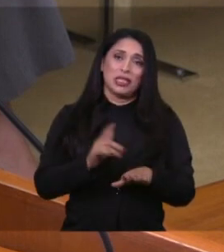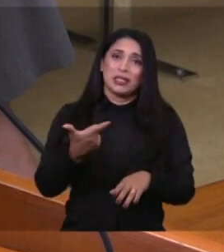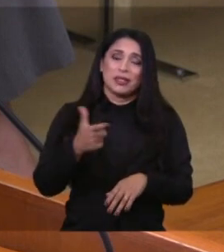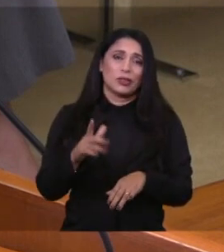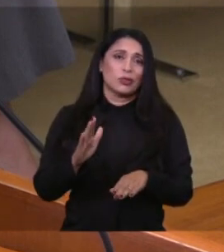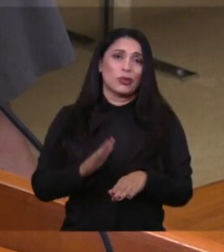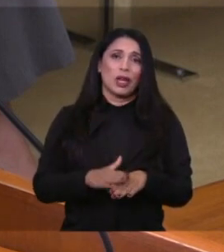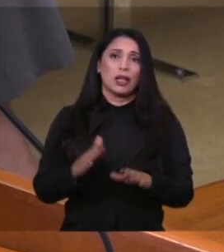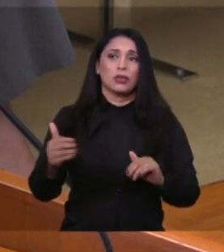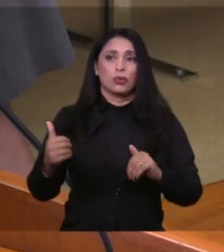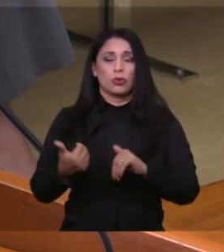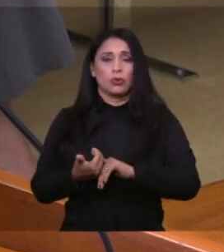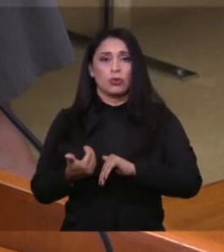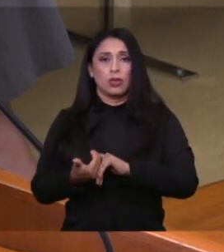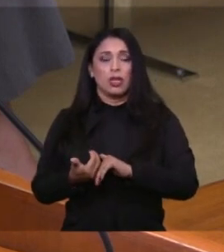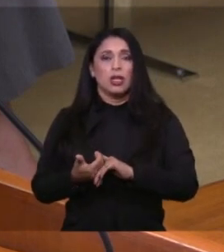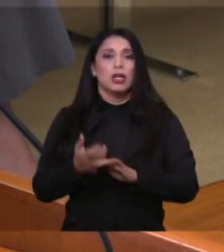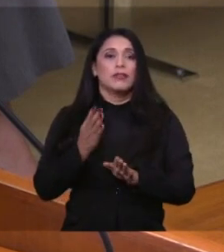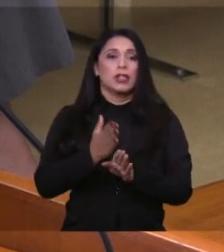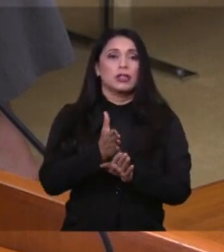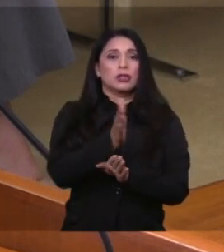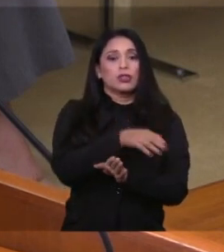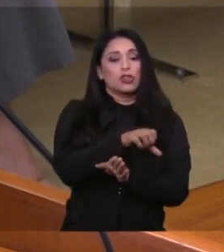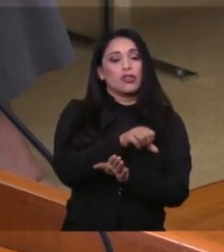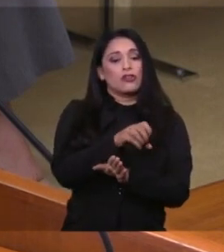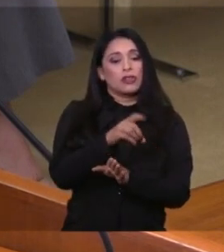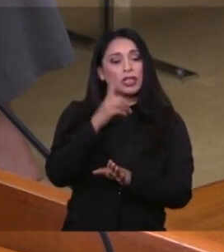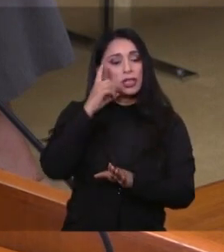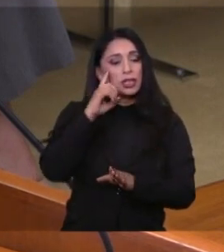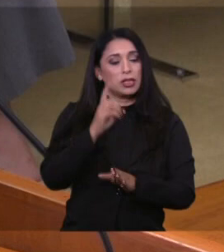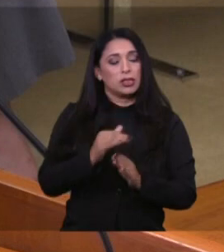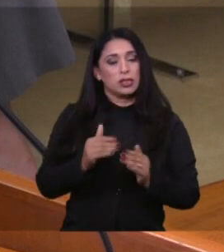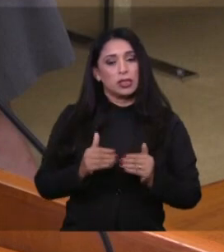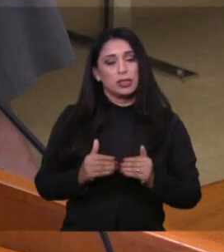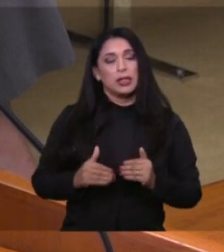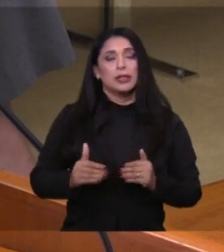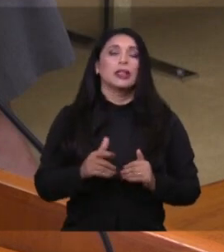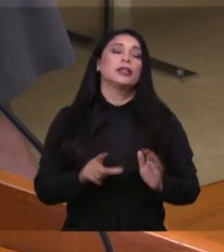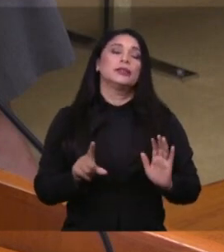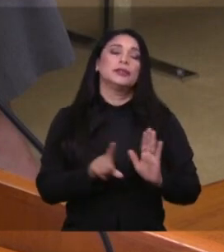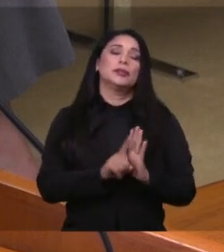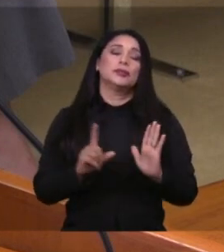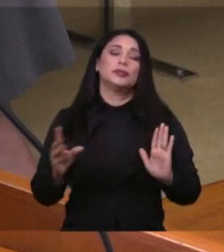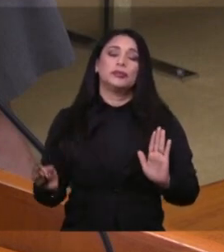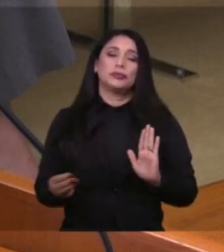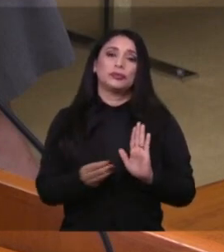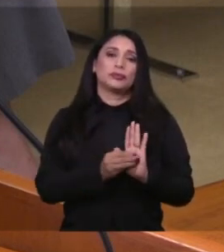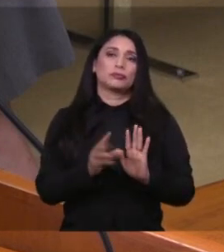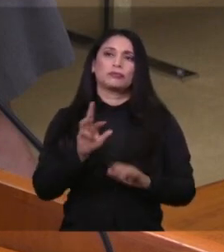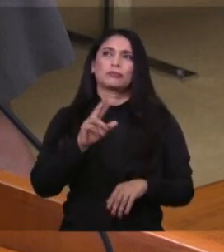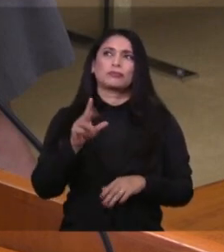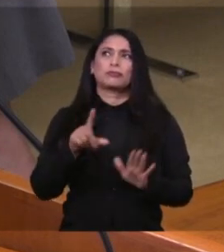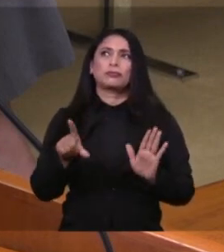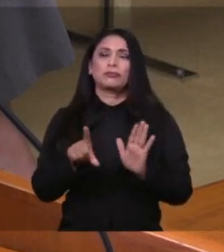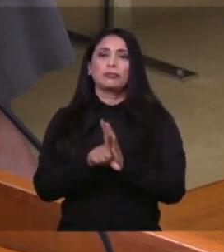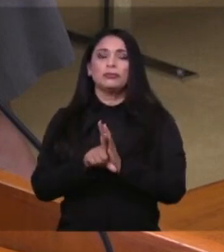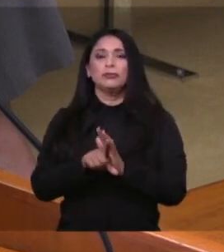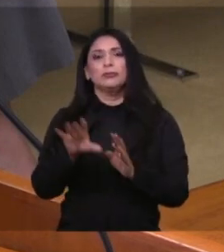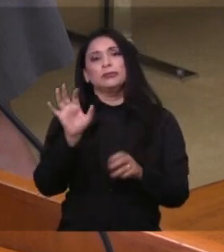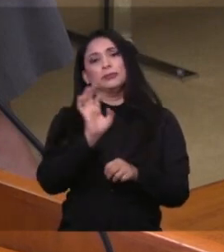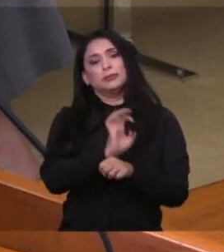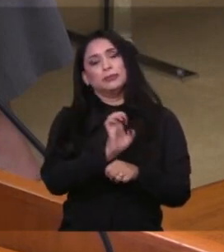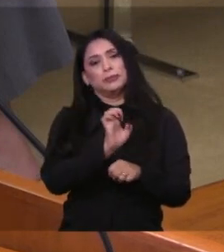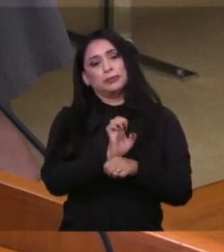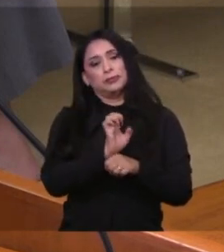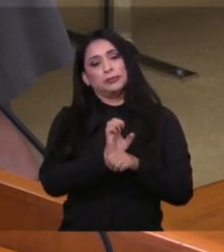ele previu um prazo de anterioridade nonagesimal a partir da lei complementar e não das leis estaduais que lá